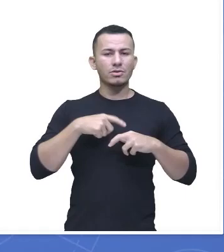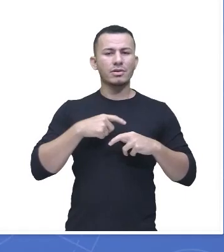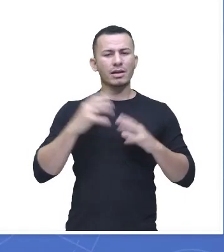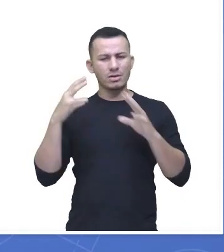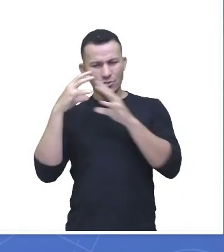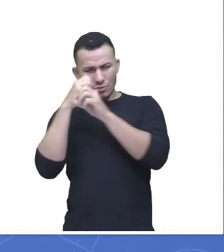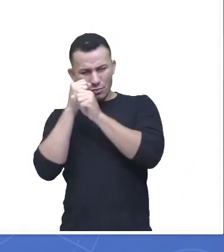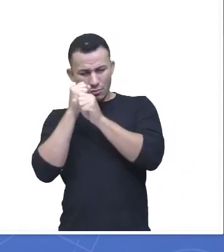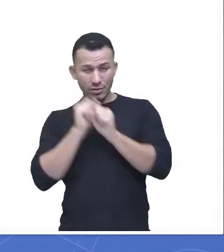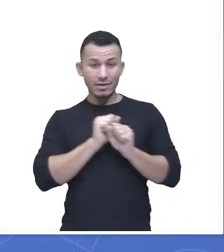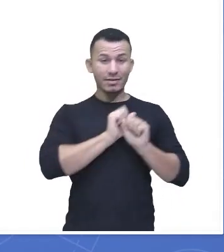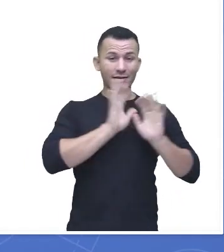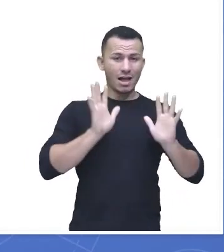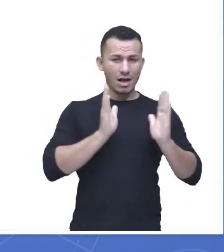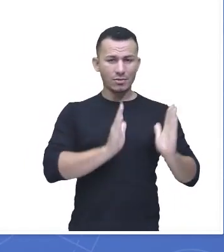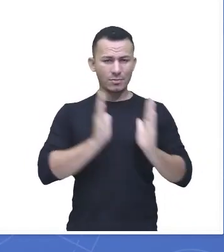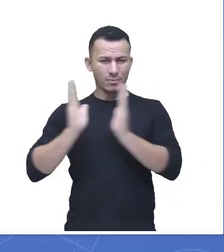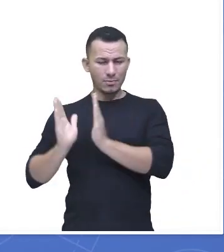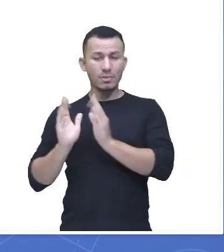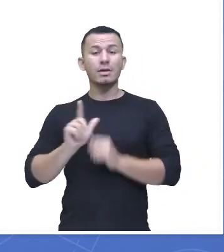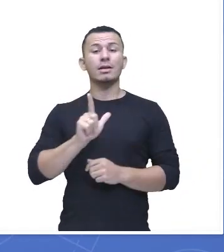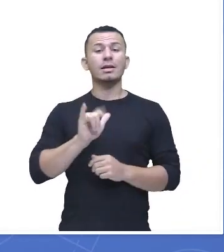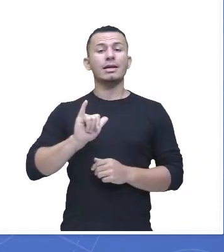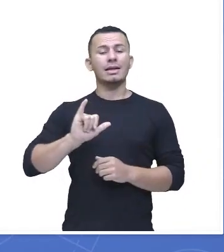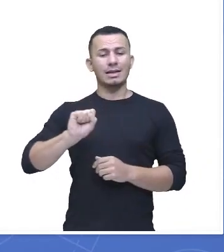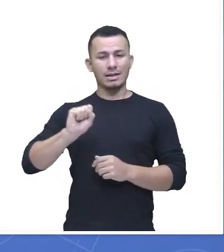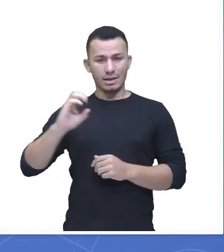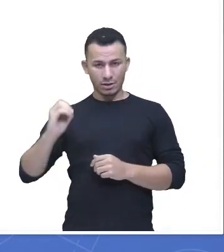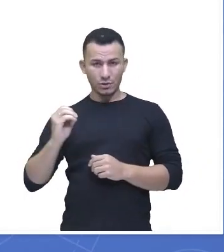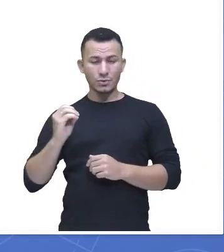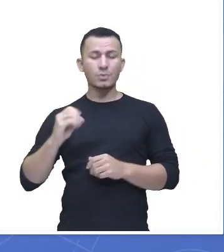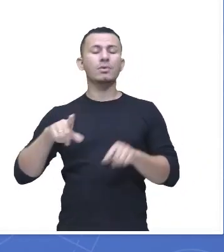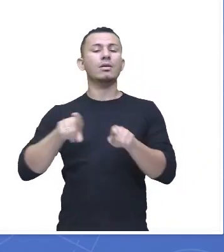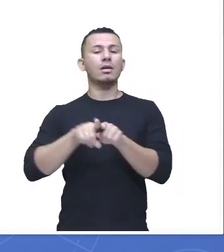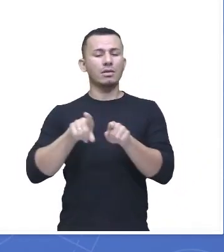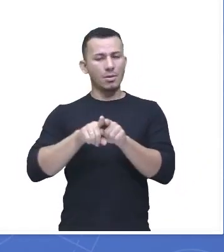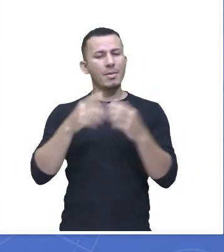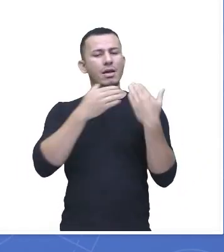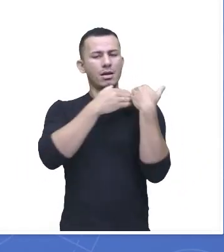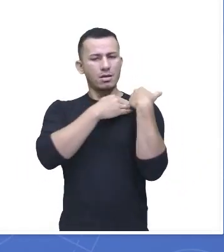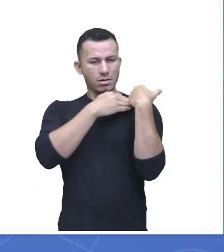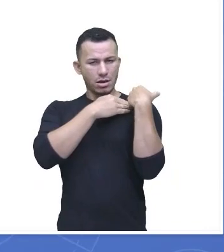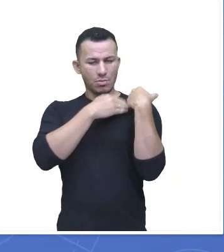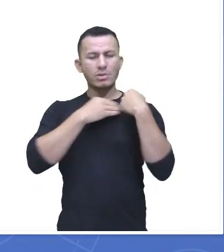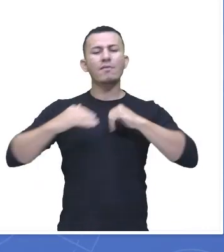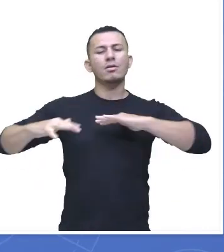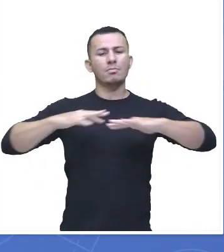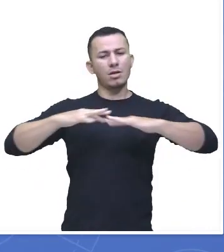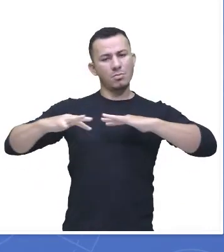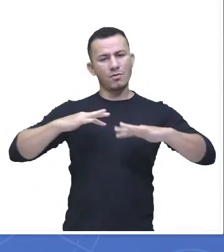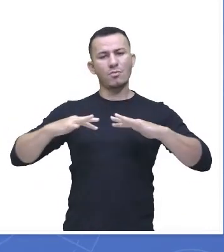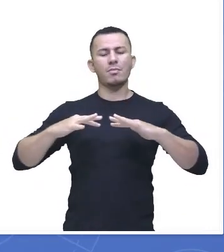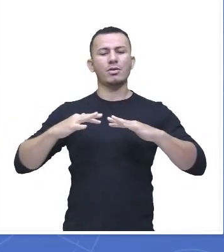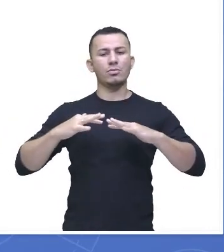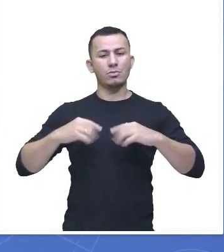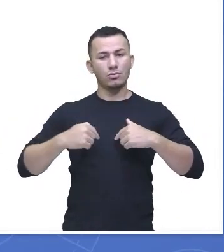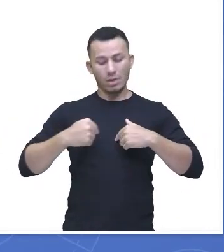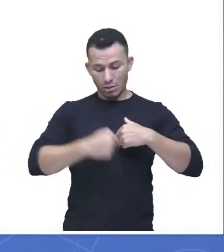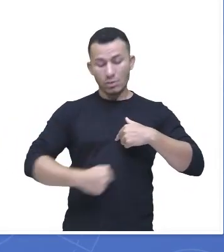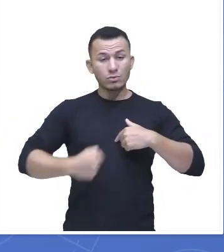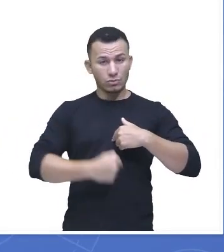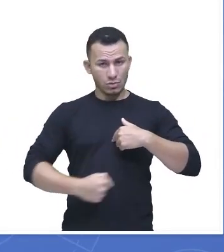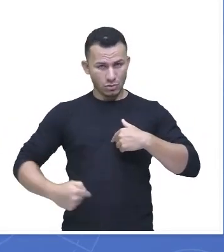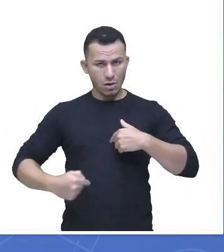clara e dessa banda escura, e o liso, né, também é responsável aí pelos movimentos do nosso tubo digestório,